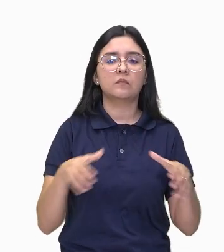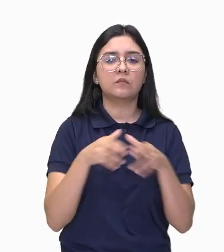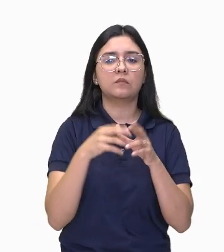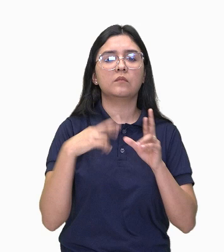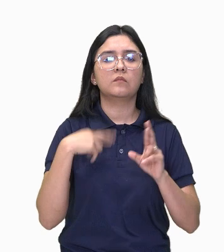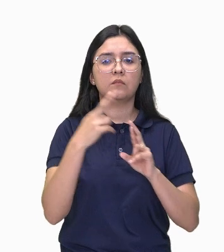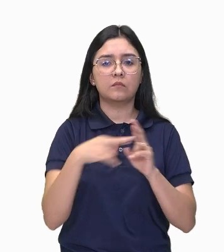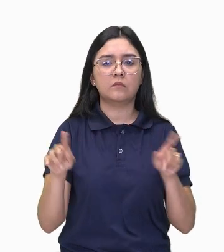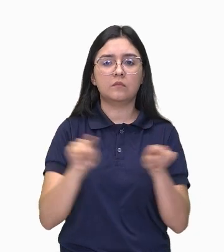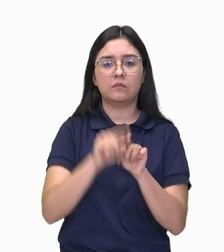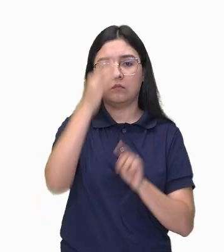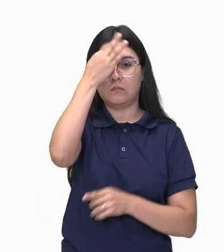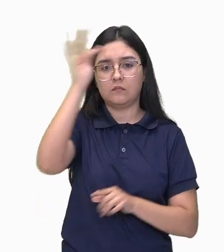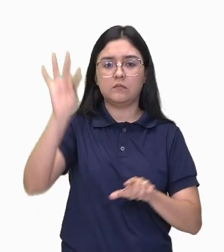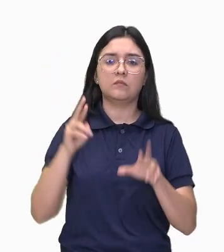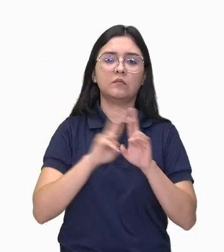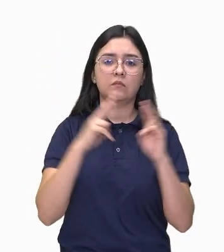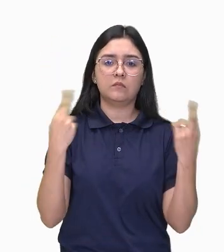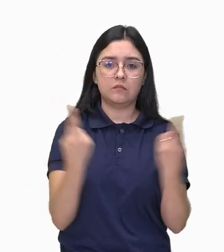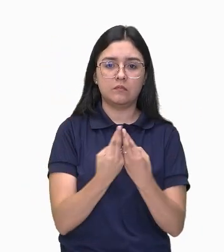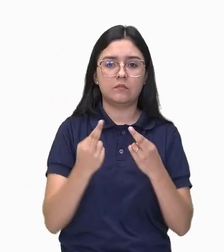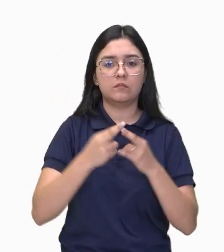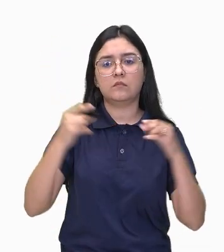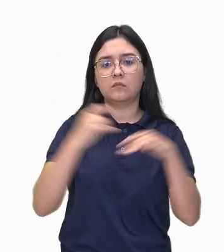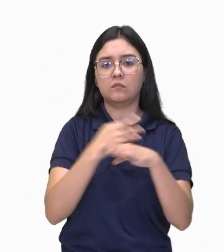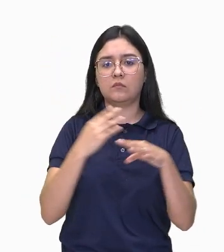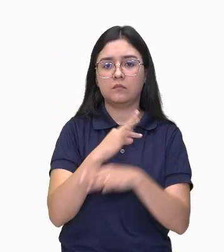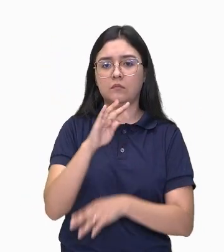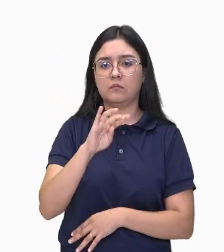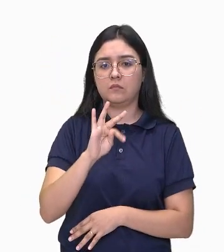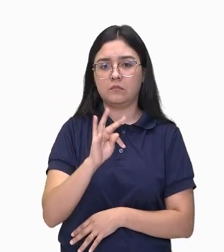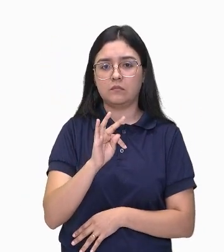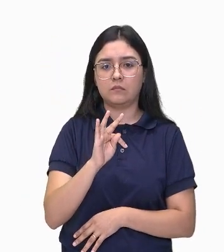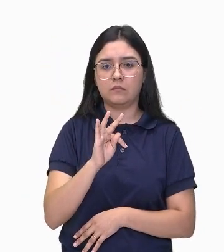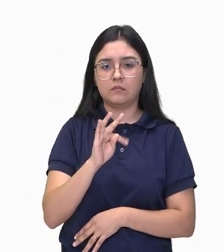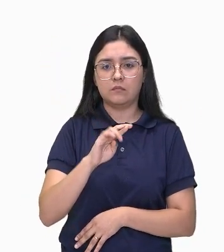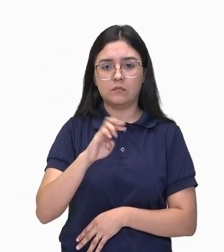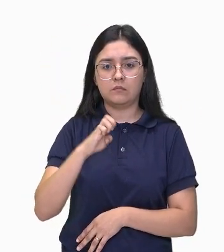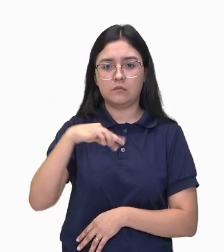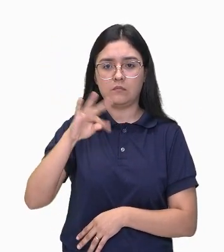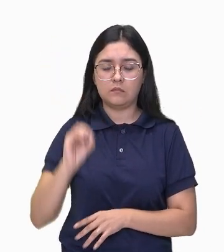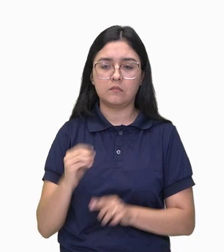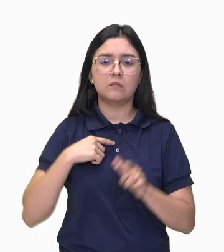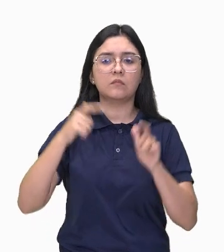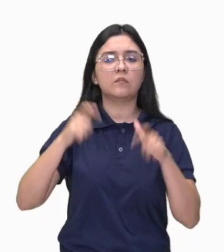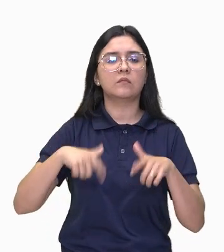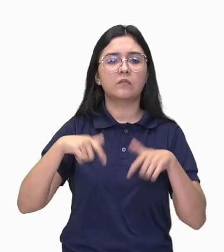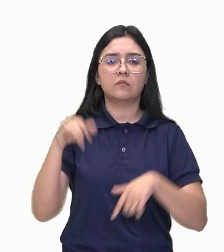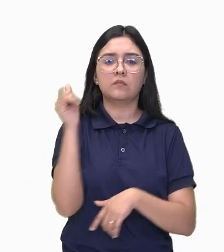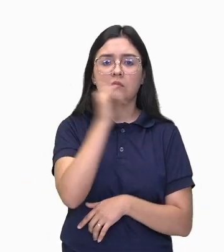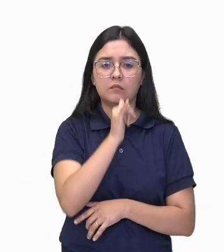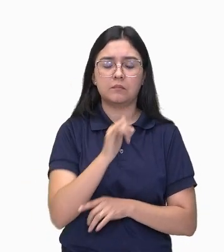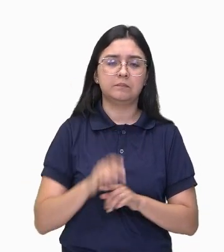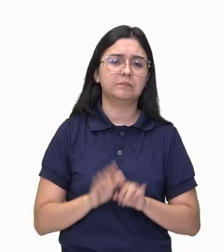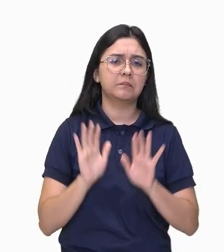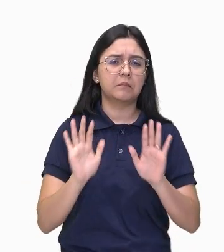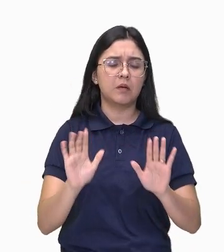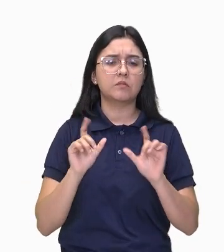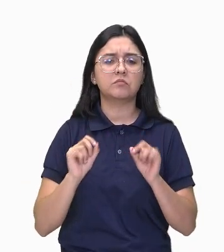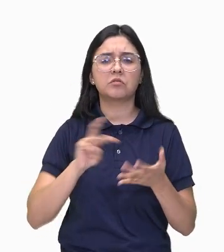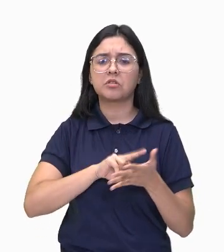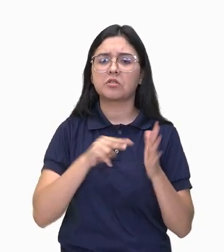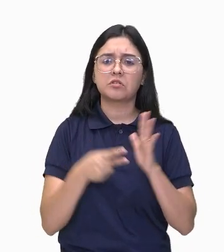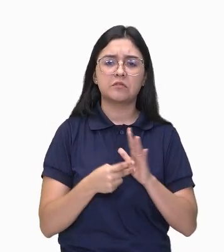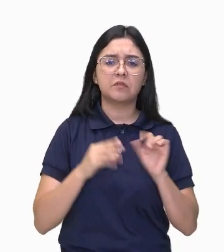se reuniram em concílio na cidade de Trento, situado atualmente na Itália. Antes de tudo, o que é